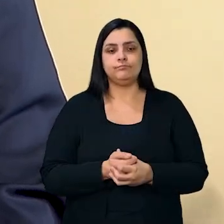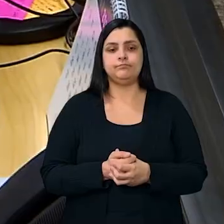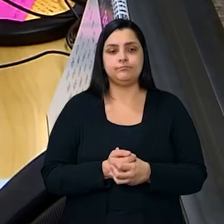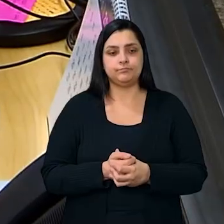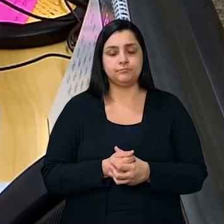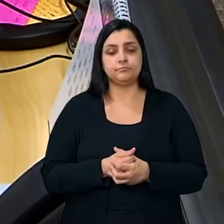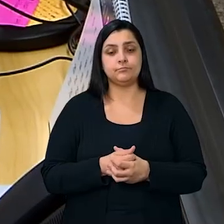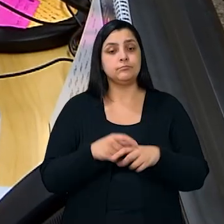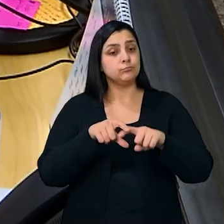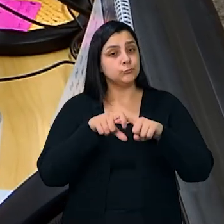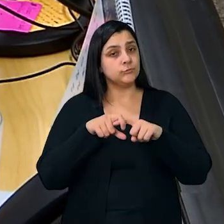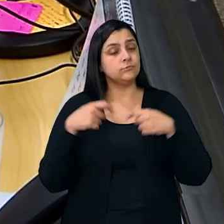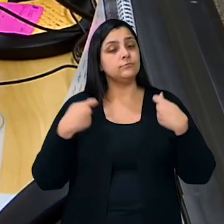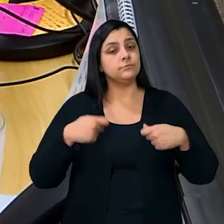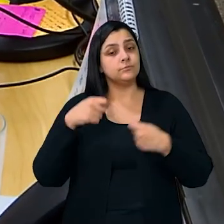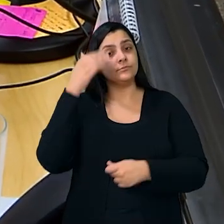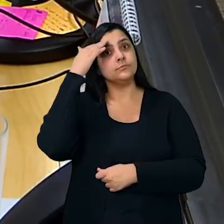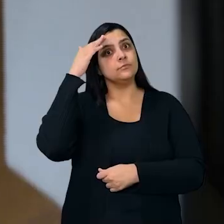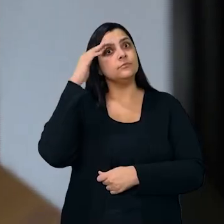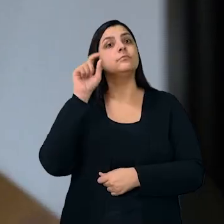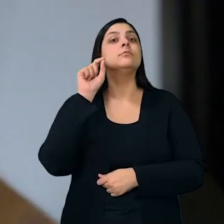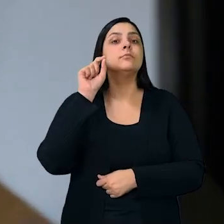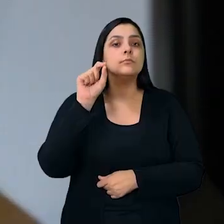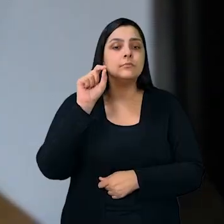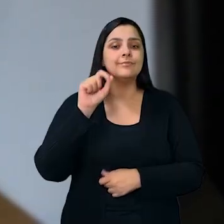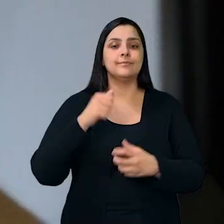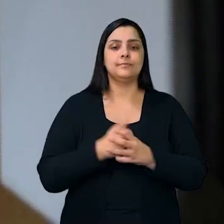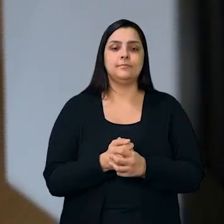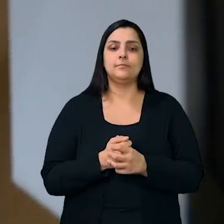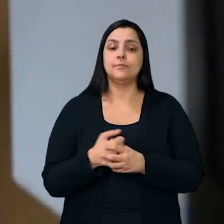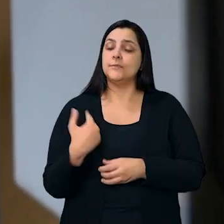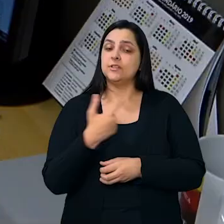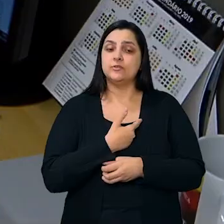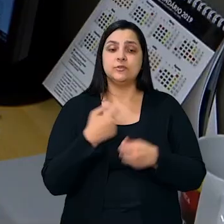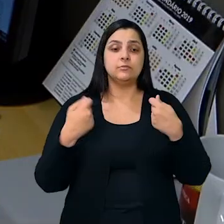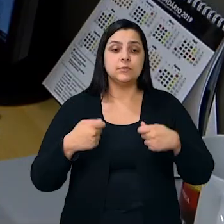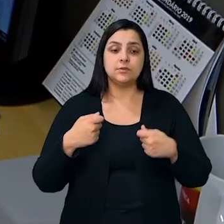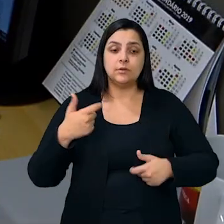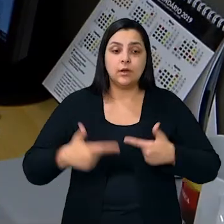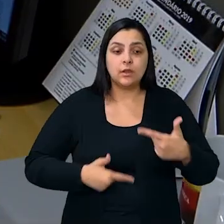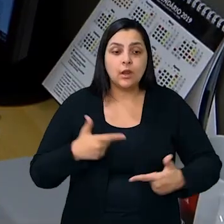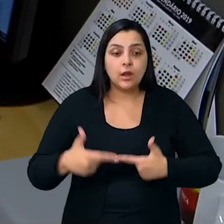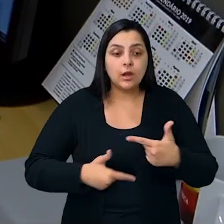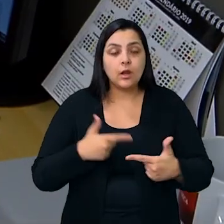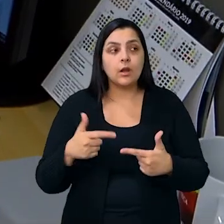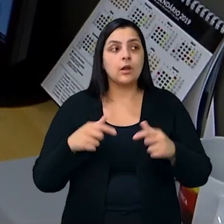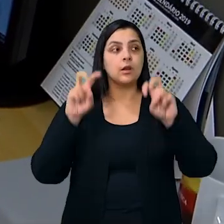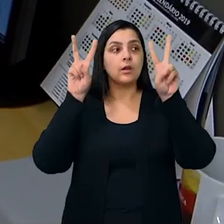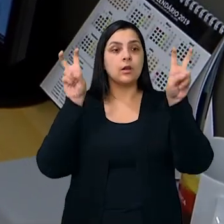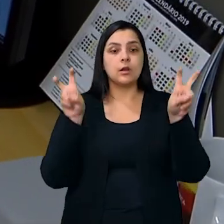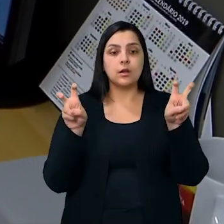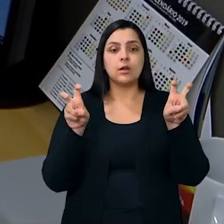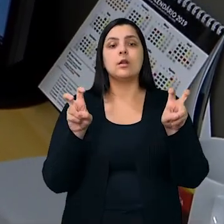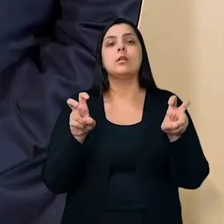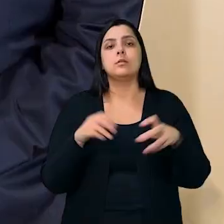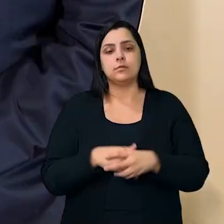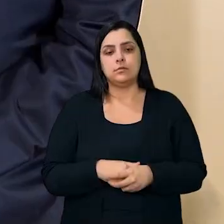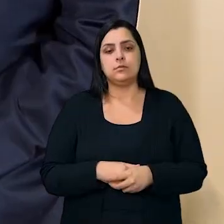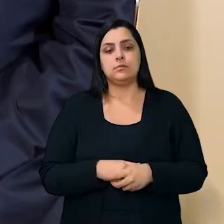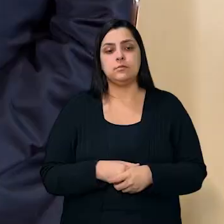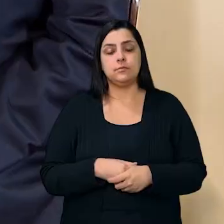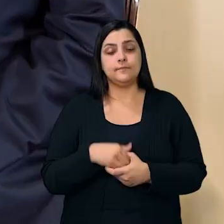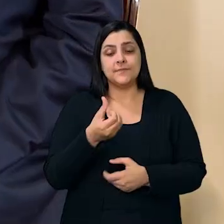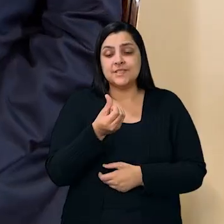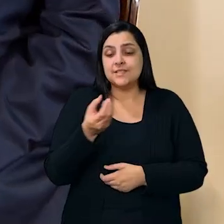para isso, é preciso entender o seguinte: nós temos que nos dedicar aos casos que sejam importantes.